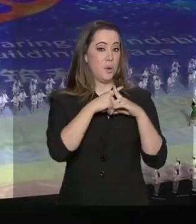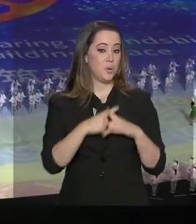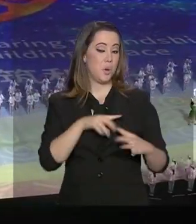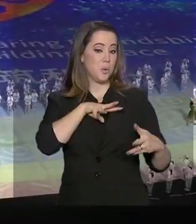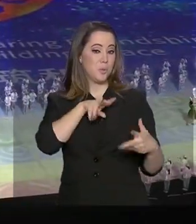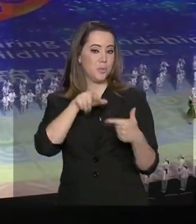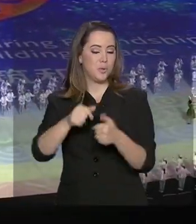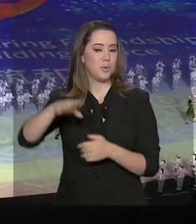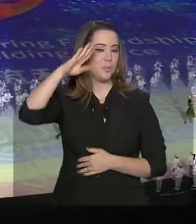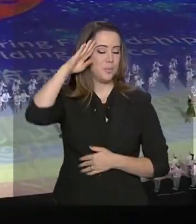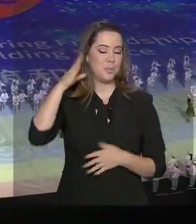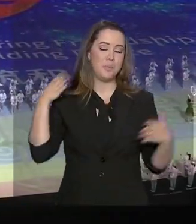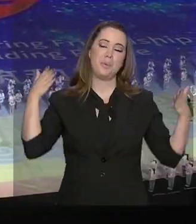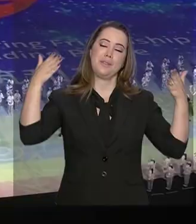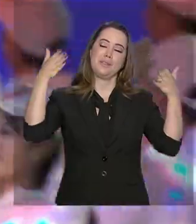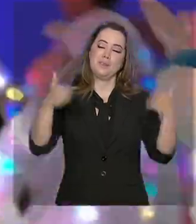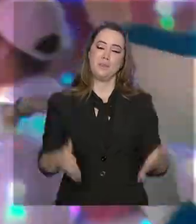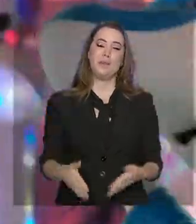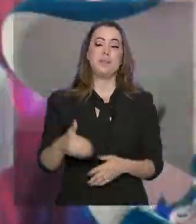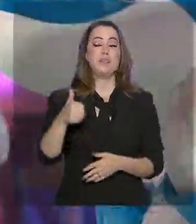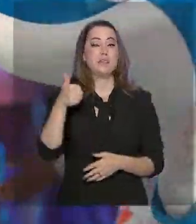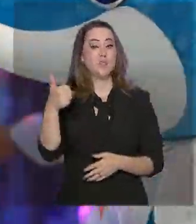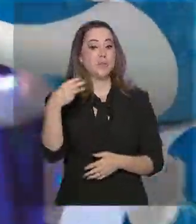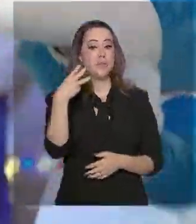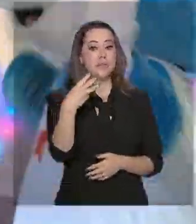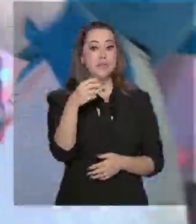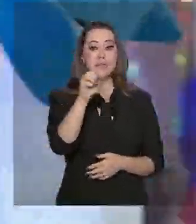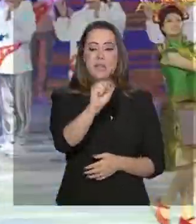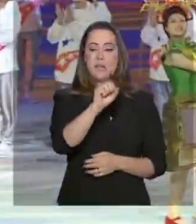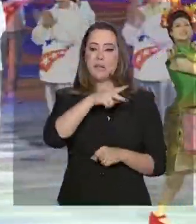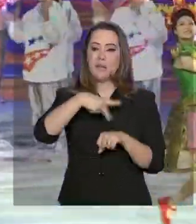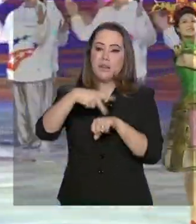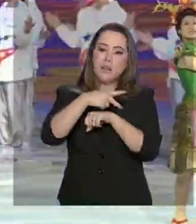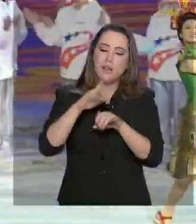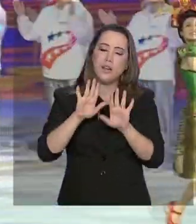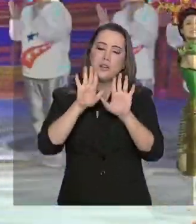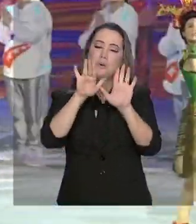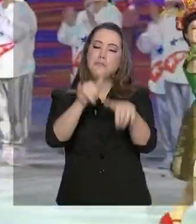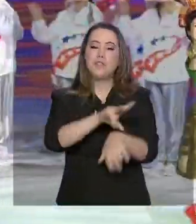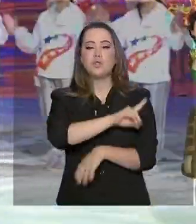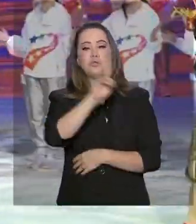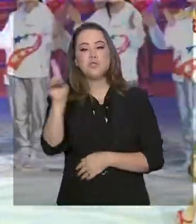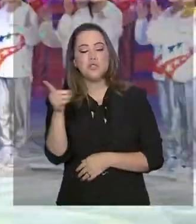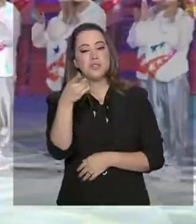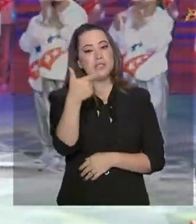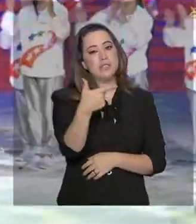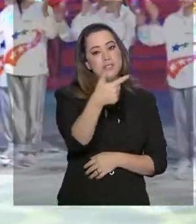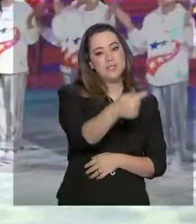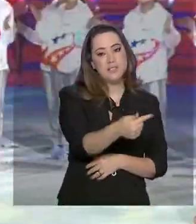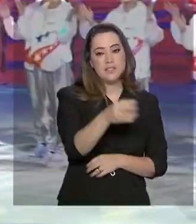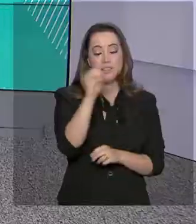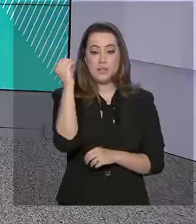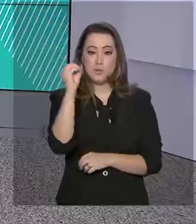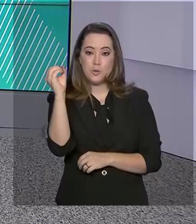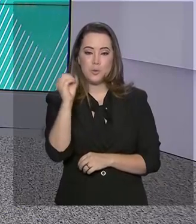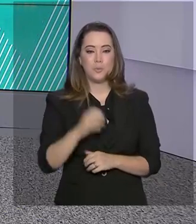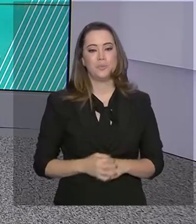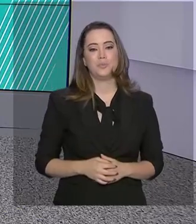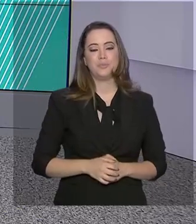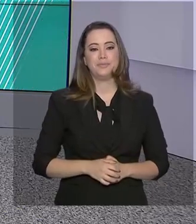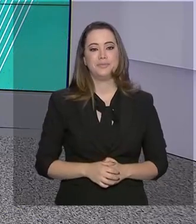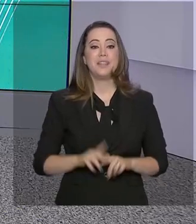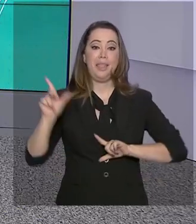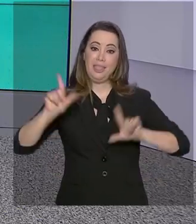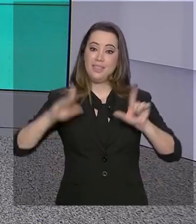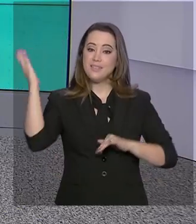Militares terão a participação de 138 países e terminam no dia 27 de outubro. E